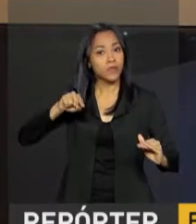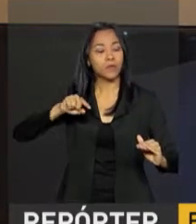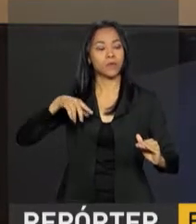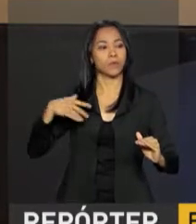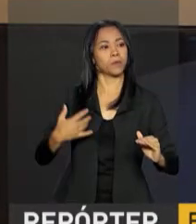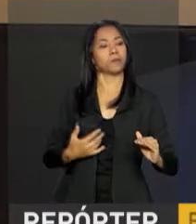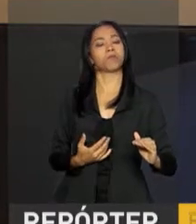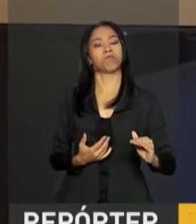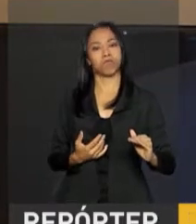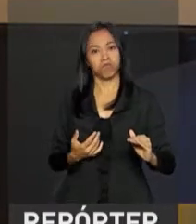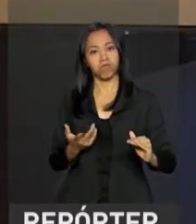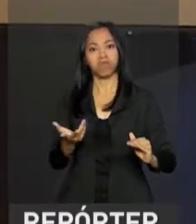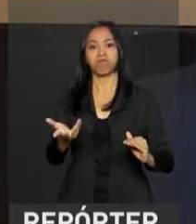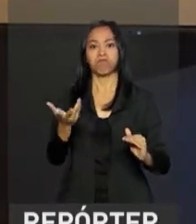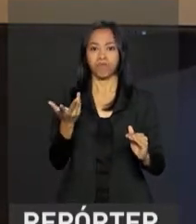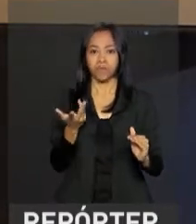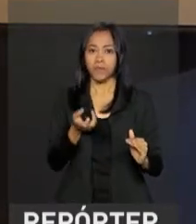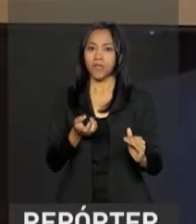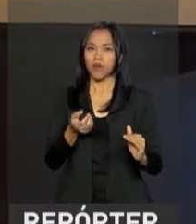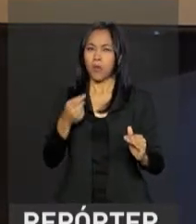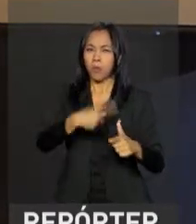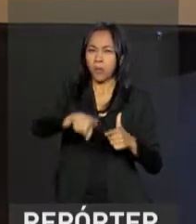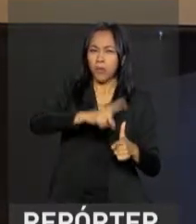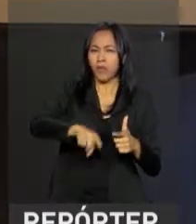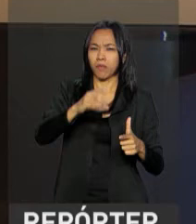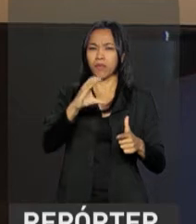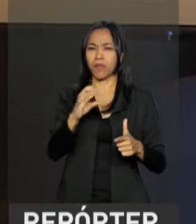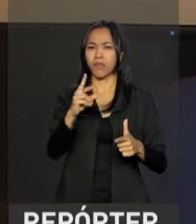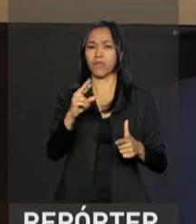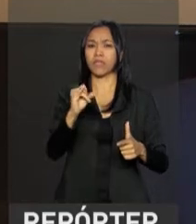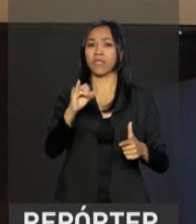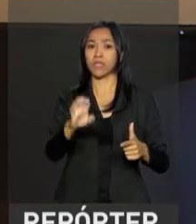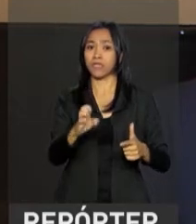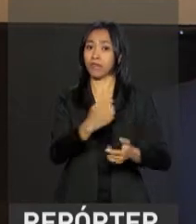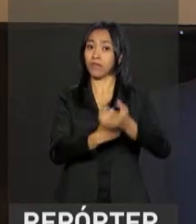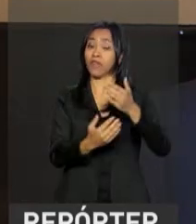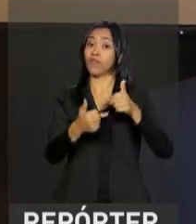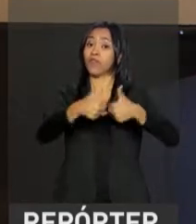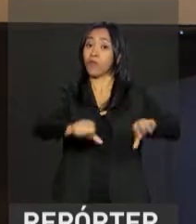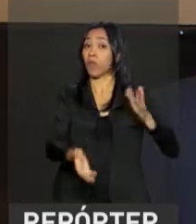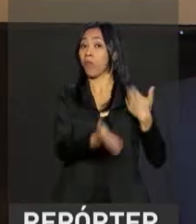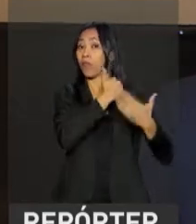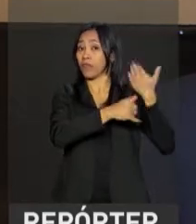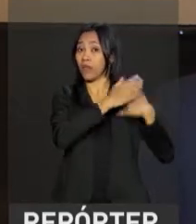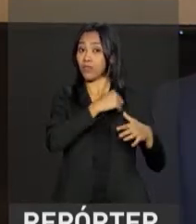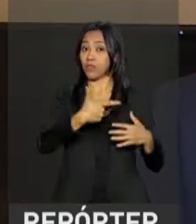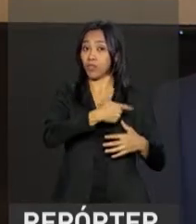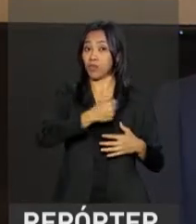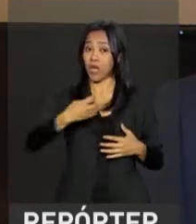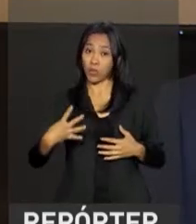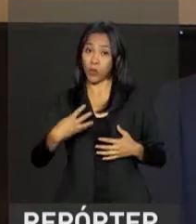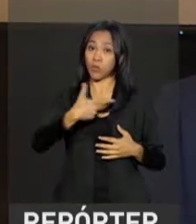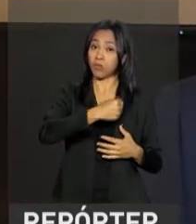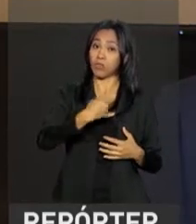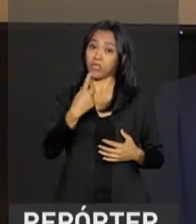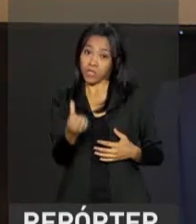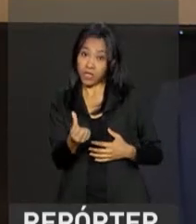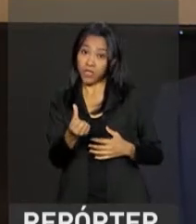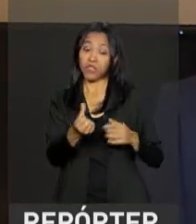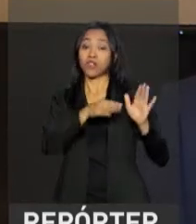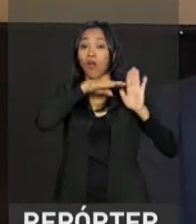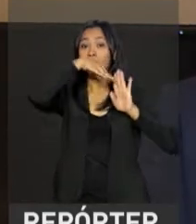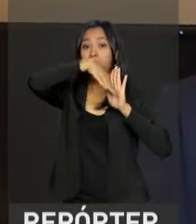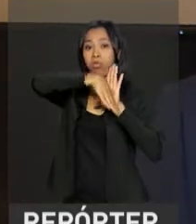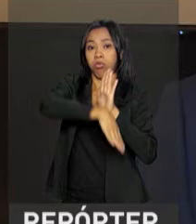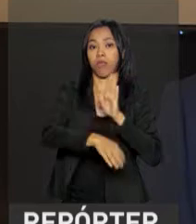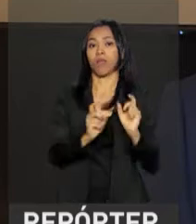mais crítico da crise para o setor ficou para trás. Os anos de 2014 a 2016, as vendas só fizeram cair. E